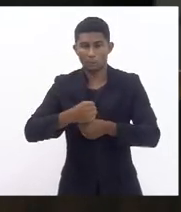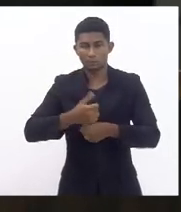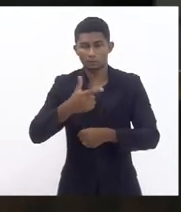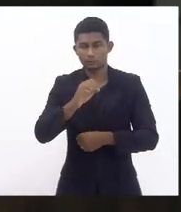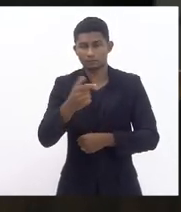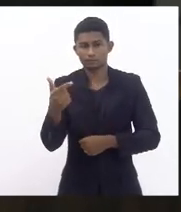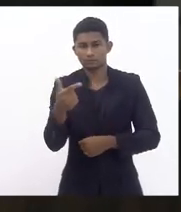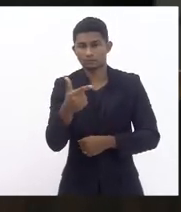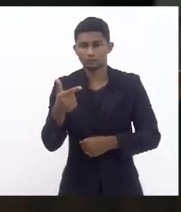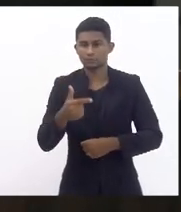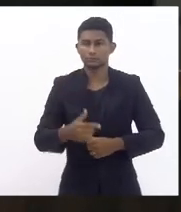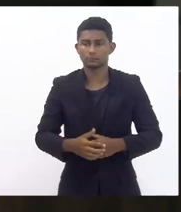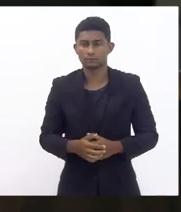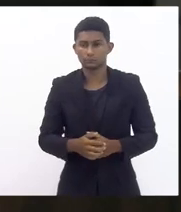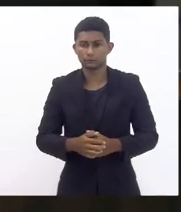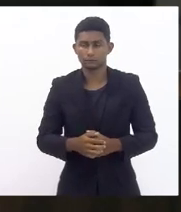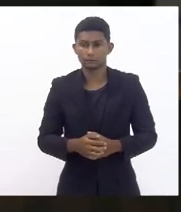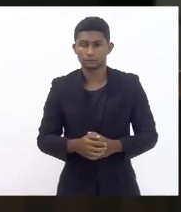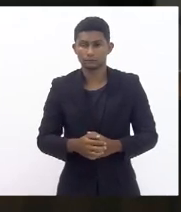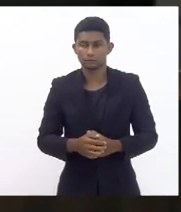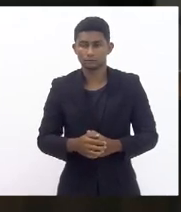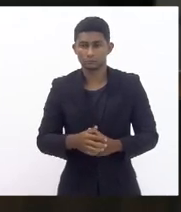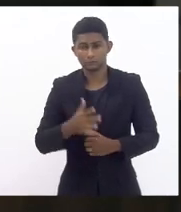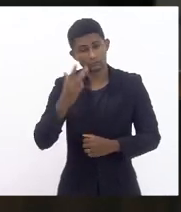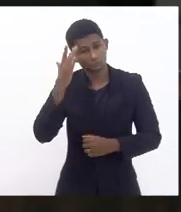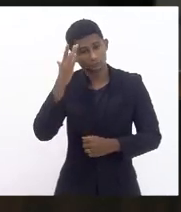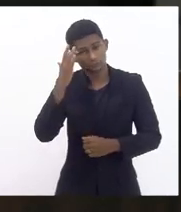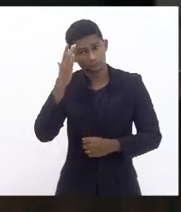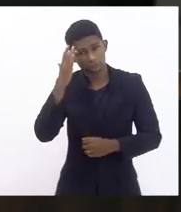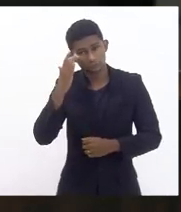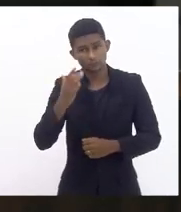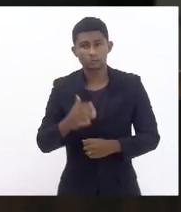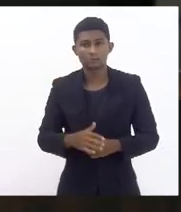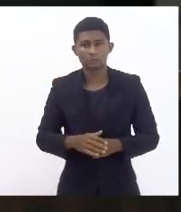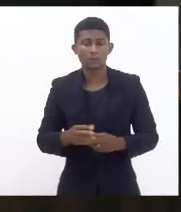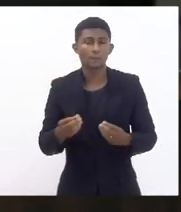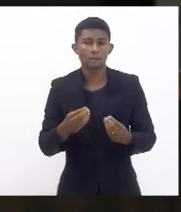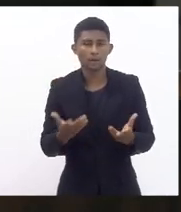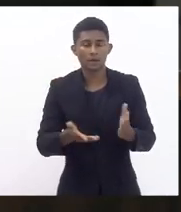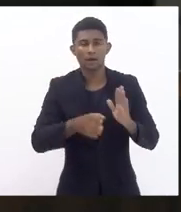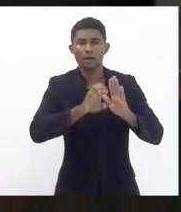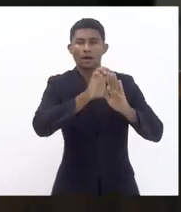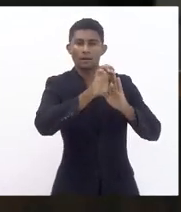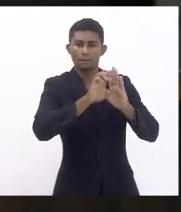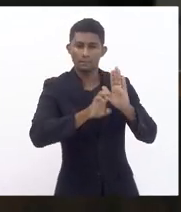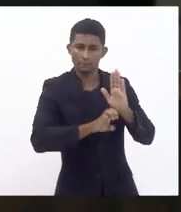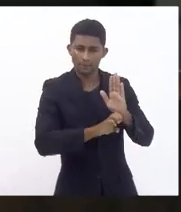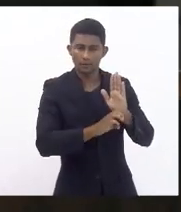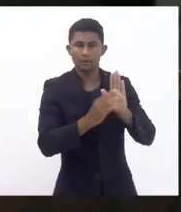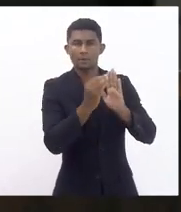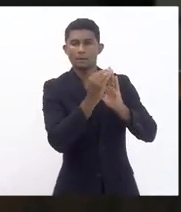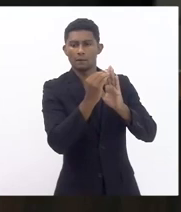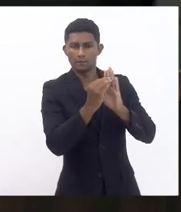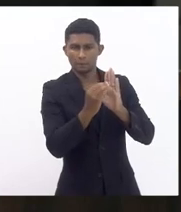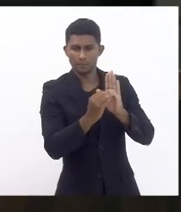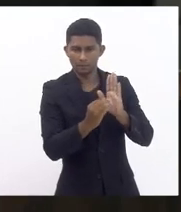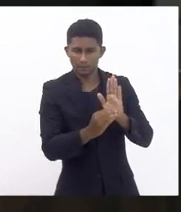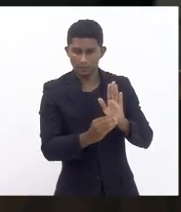dê tempo, colocar amanhã para que dê tempo receber as emendas dos